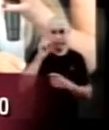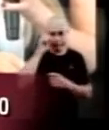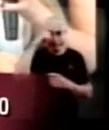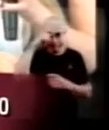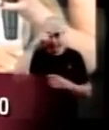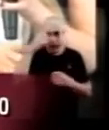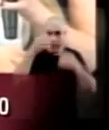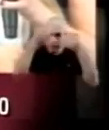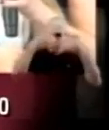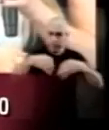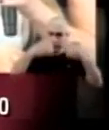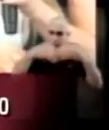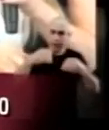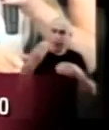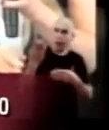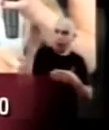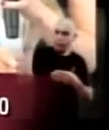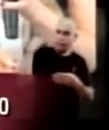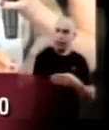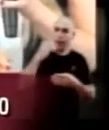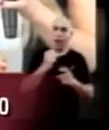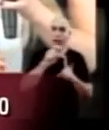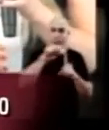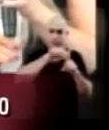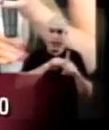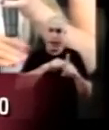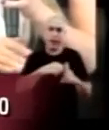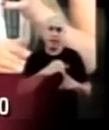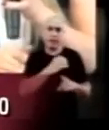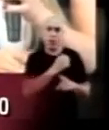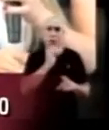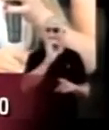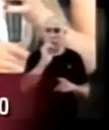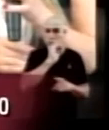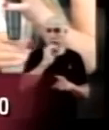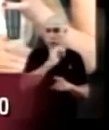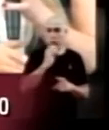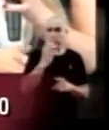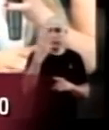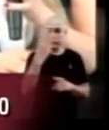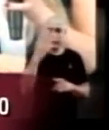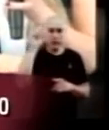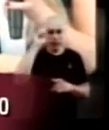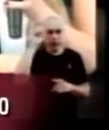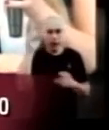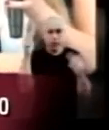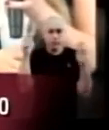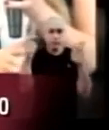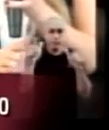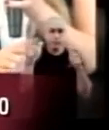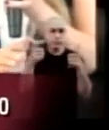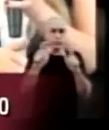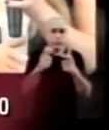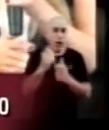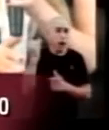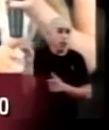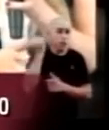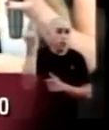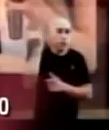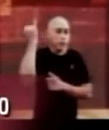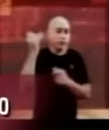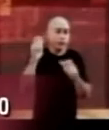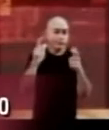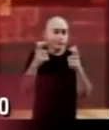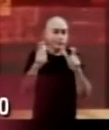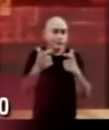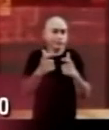outubro, desde o dia 3 de outubro, nós começamos uma nova queda importantíssima, com uma redução importante,